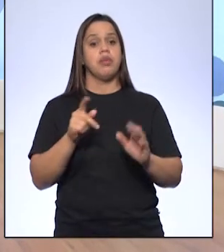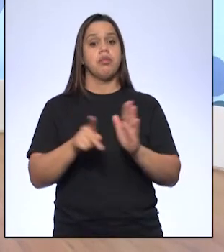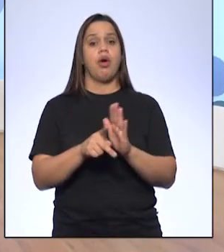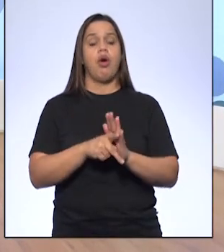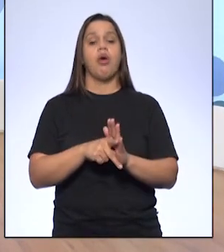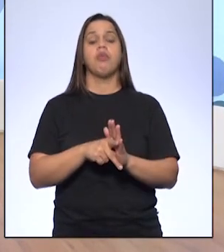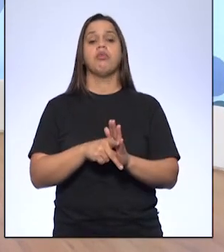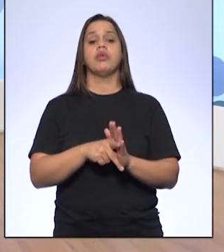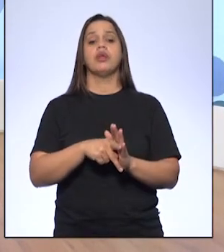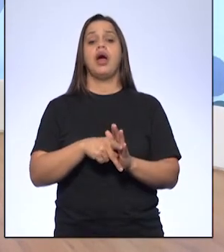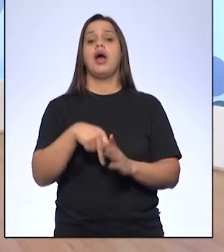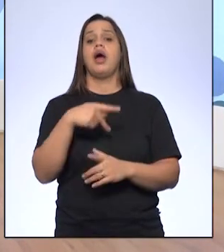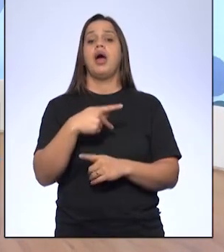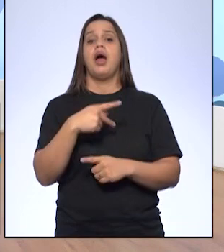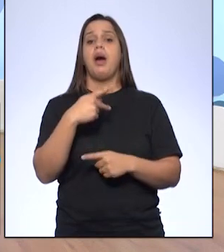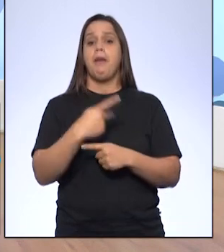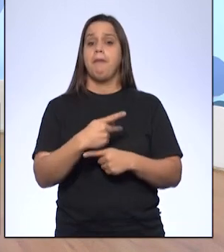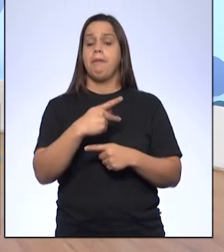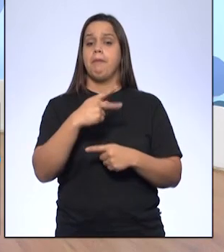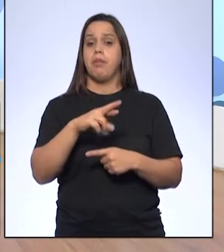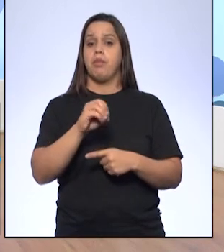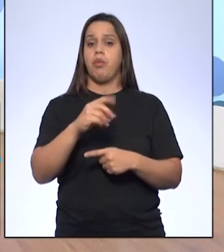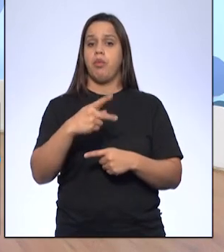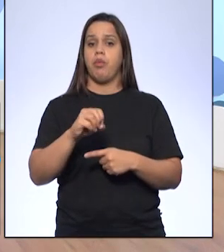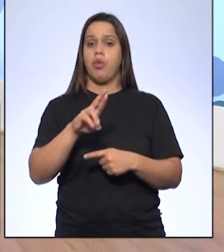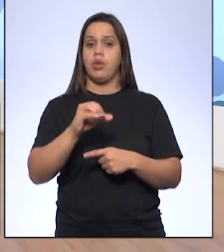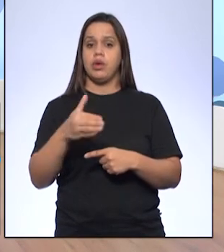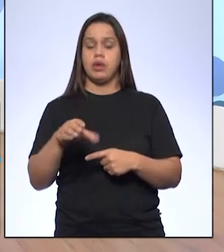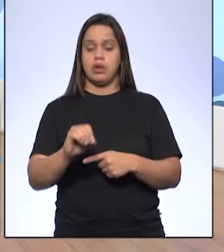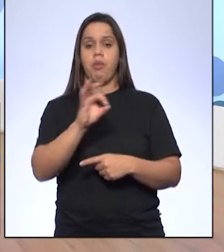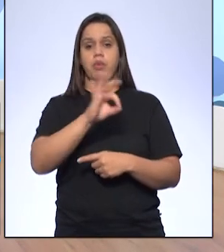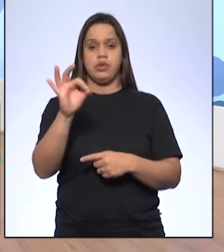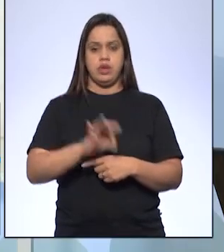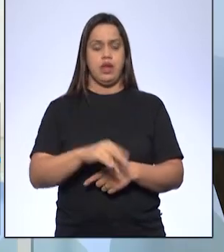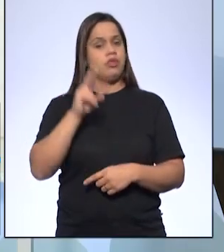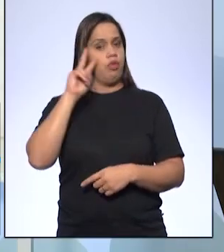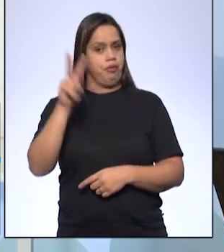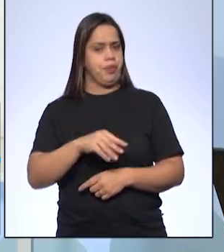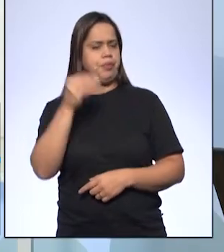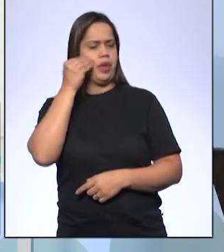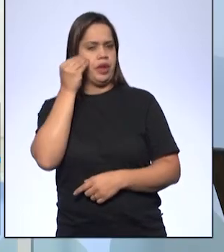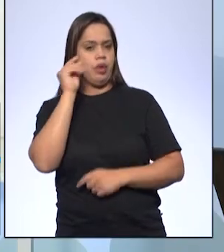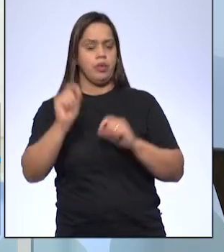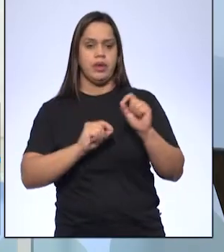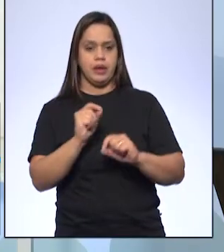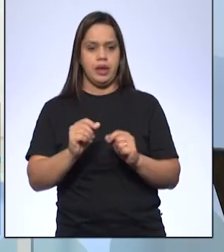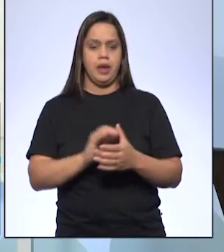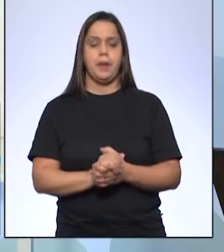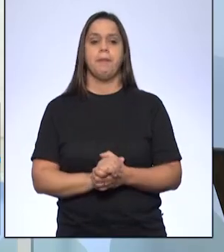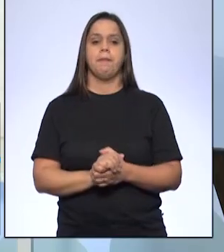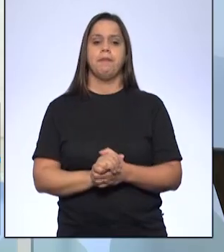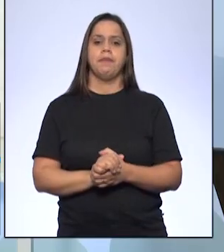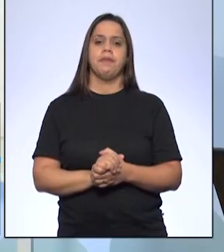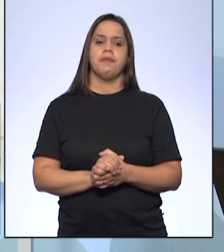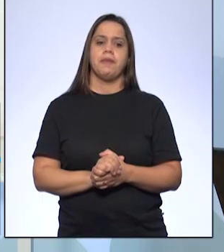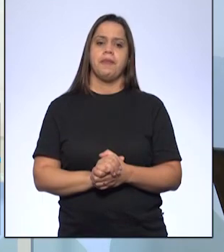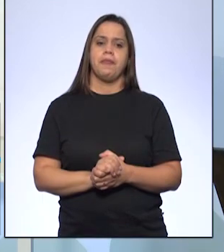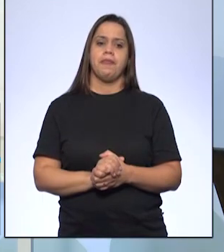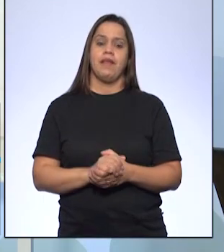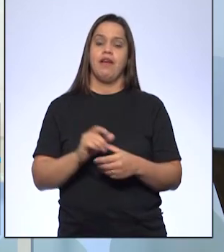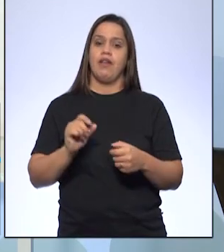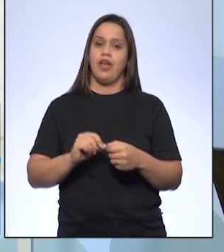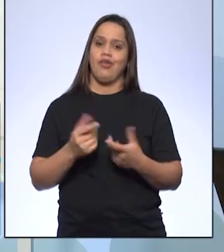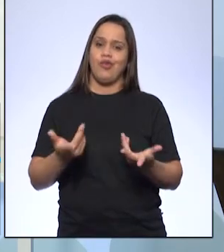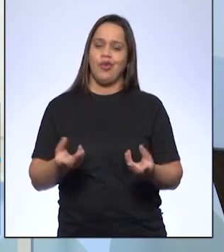A proporção, porcentagem, né, nesse caso. Isso mesmo. Então, vamos tentar estragar um pouquinho essa aula, tentar fazer um